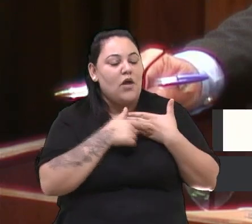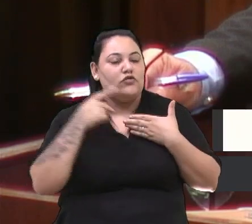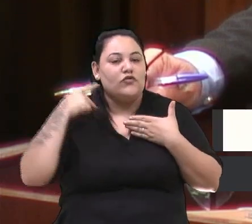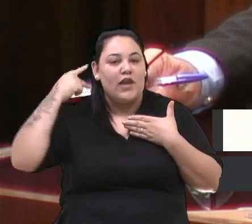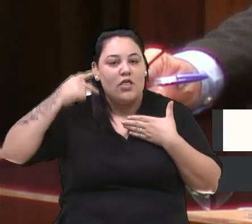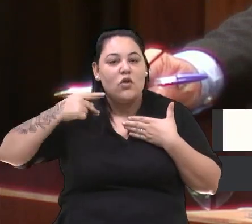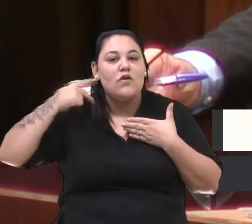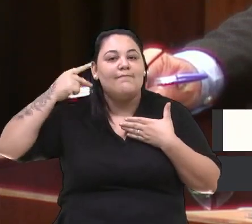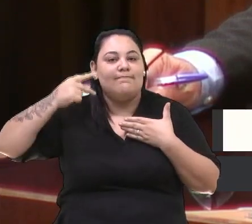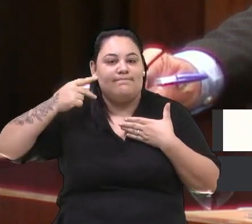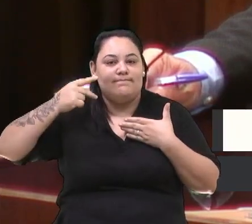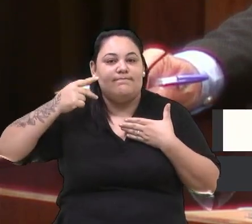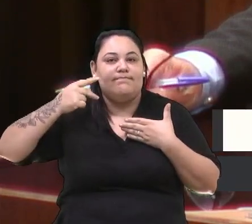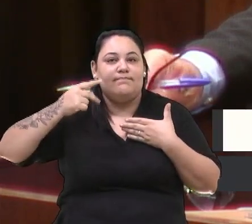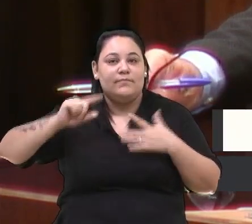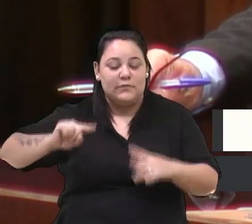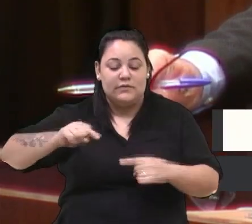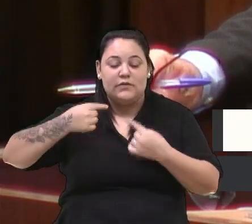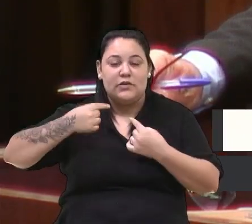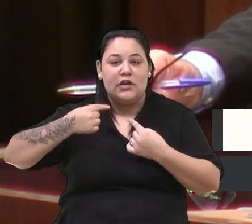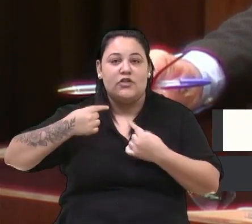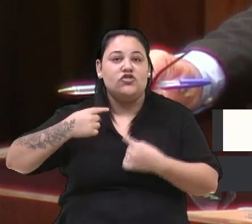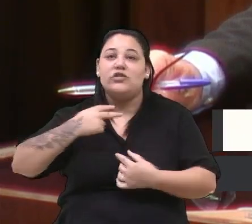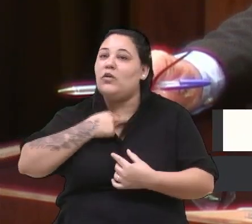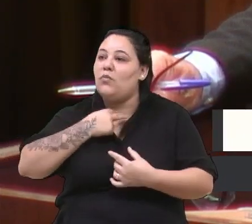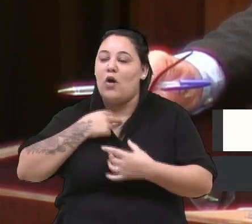O desafio é nosso, nós não podemos se acomodar.